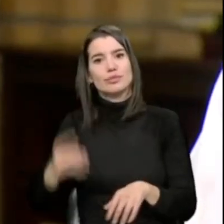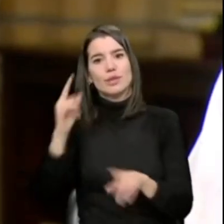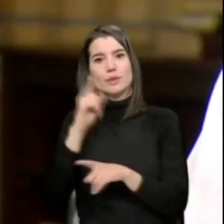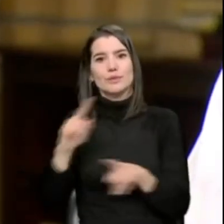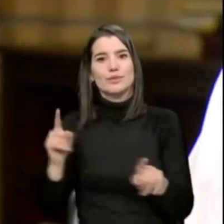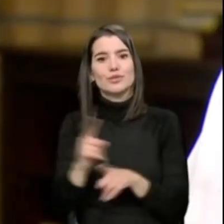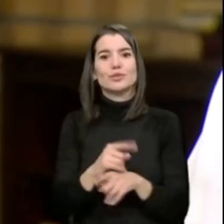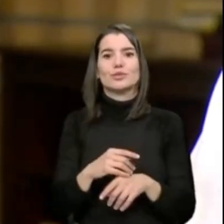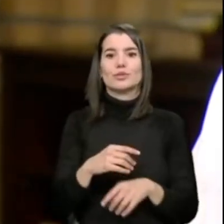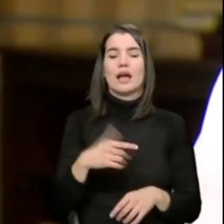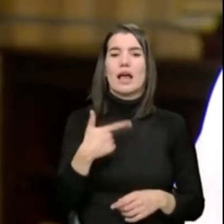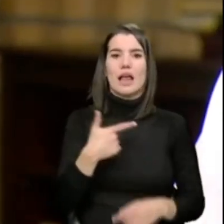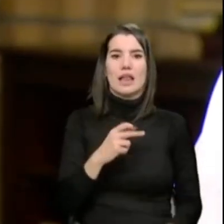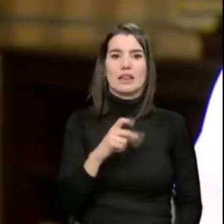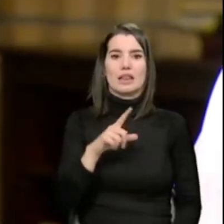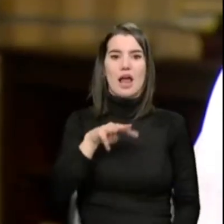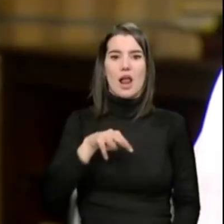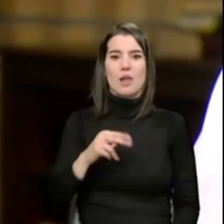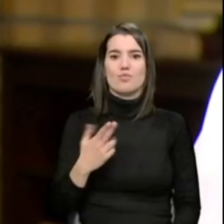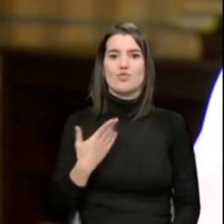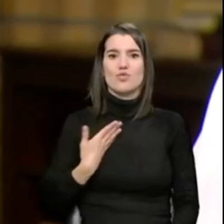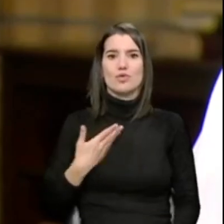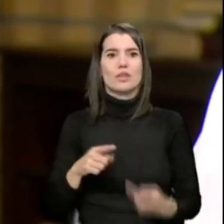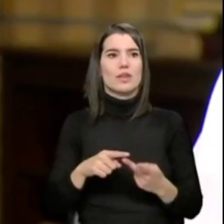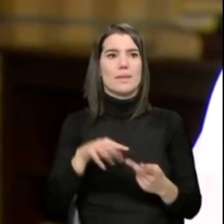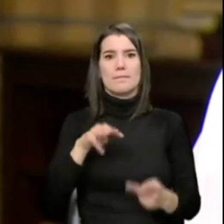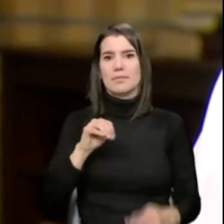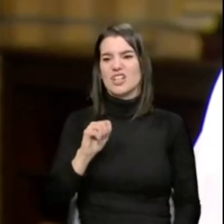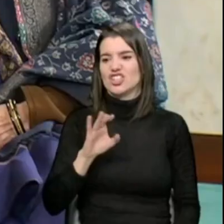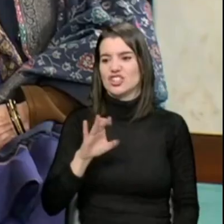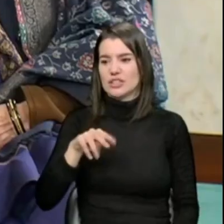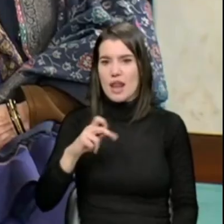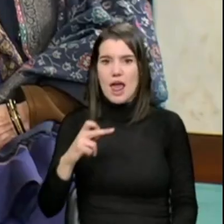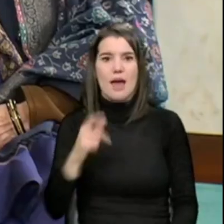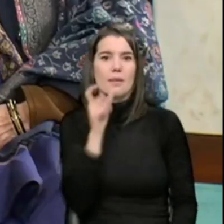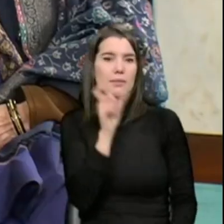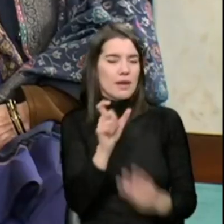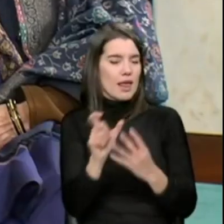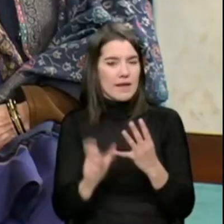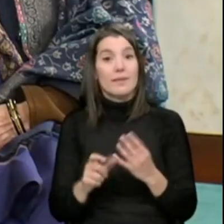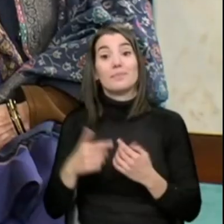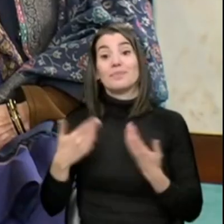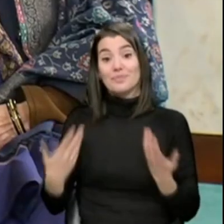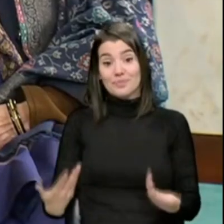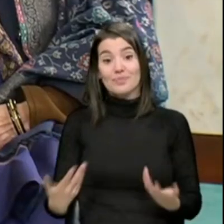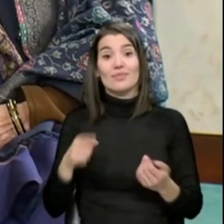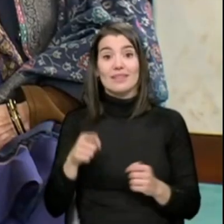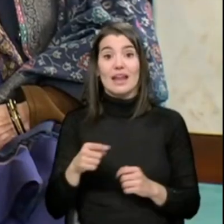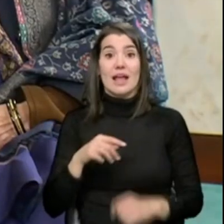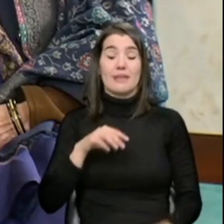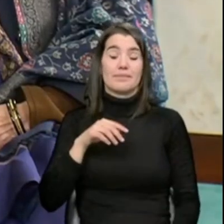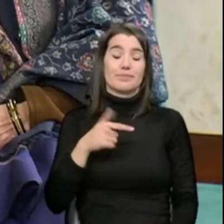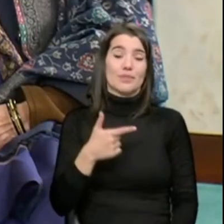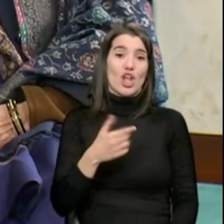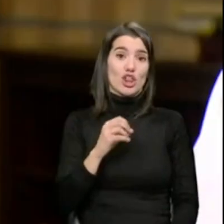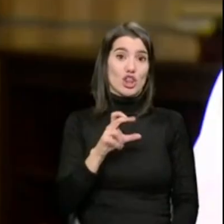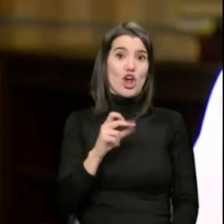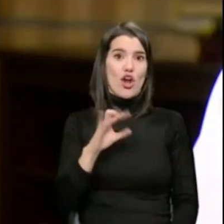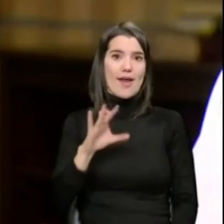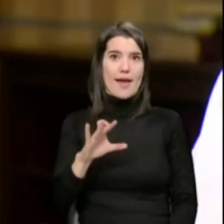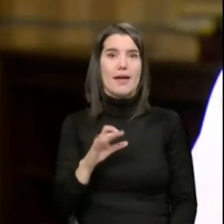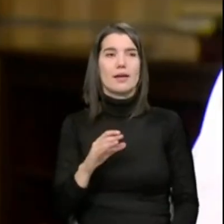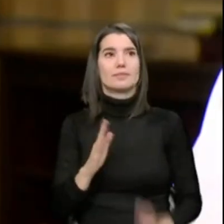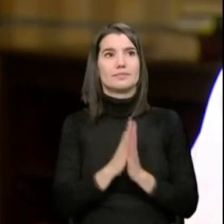falar do Talmud, da Mishnah, da Gemara. Esta Torá é una também, ou seja, no judaísmo a